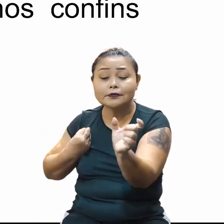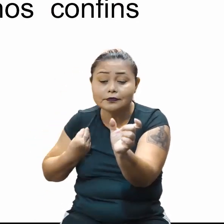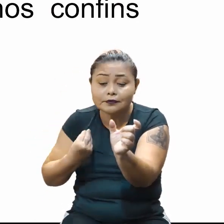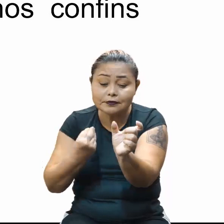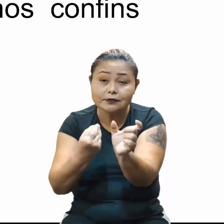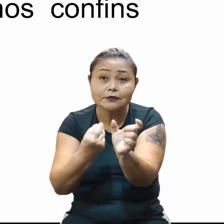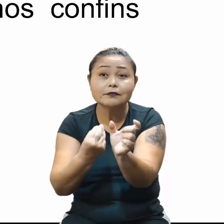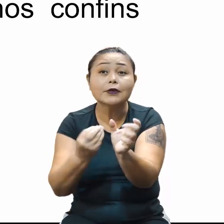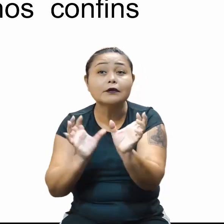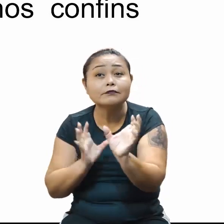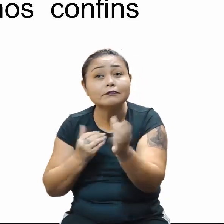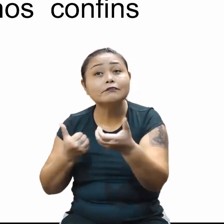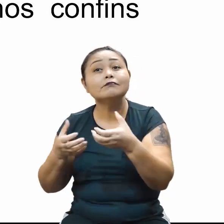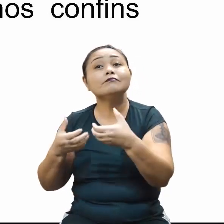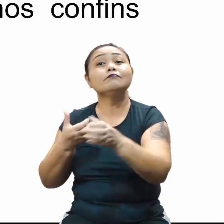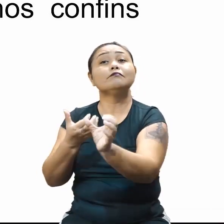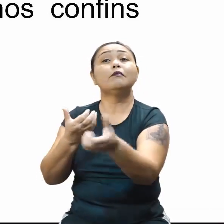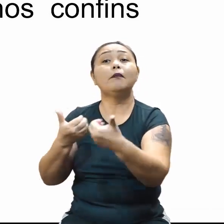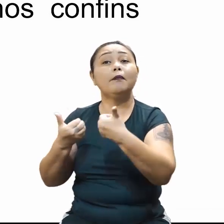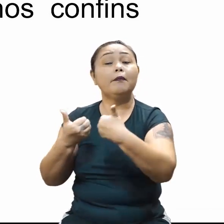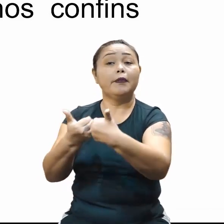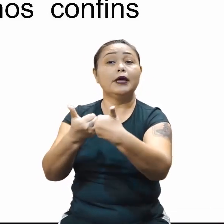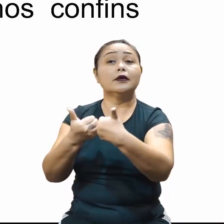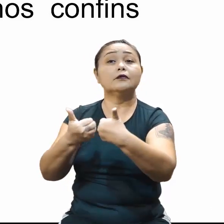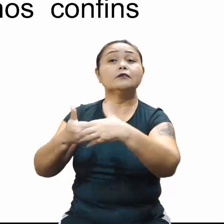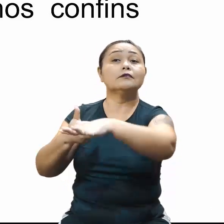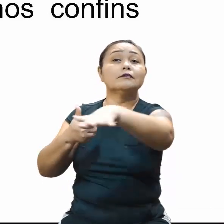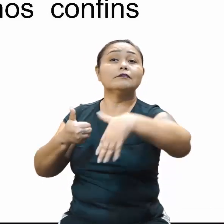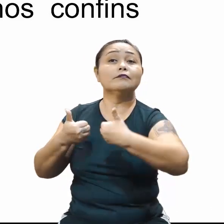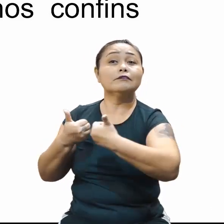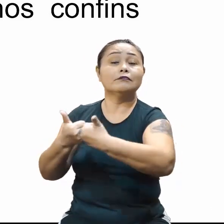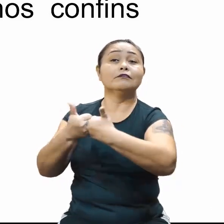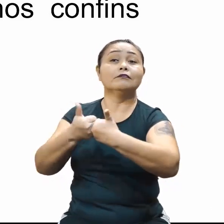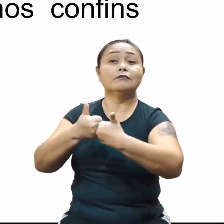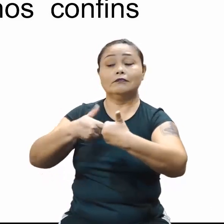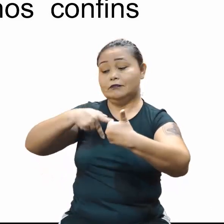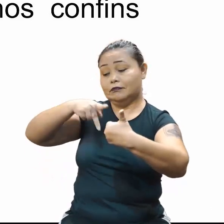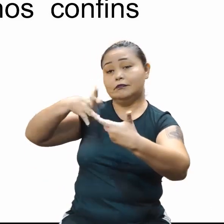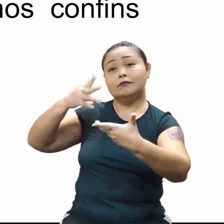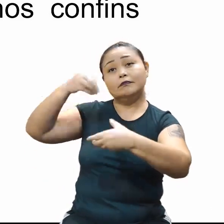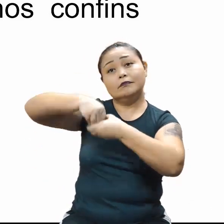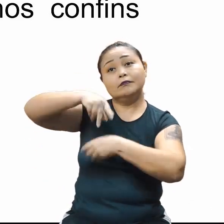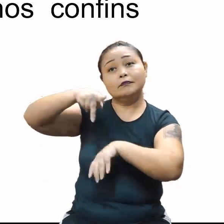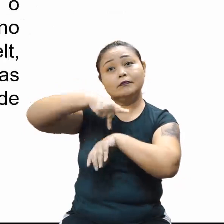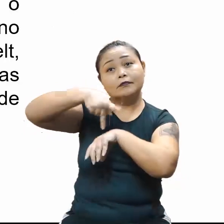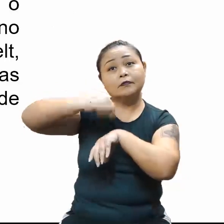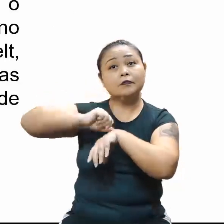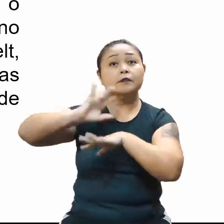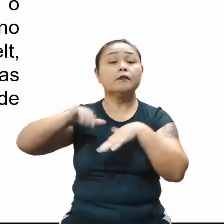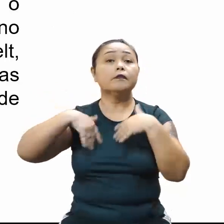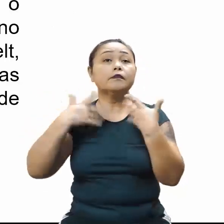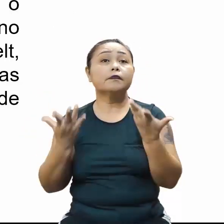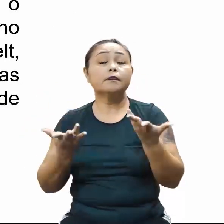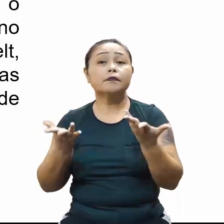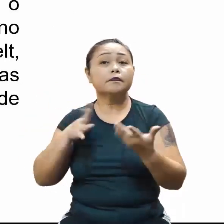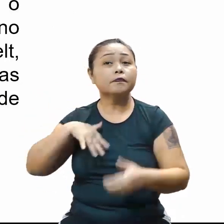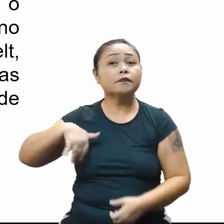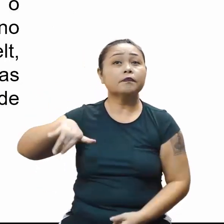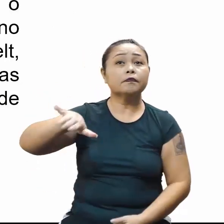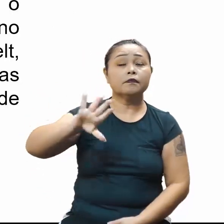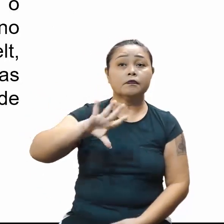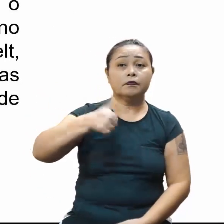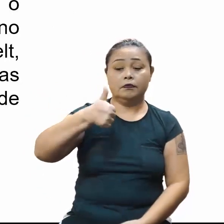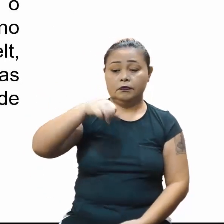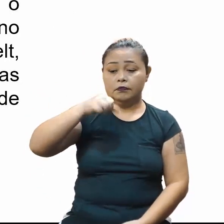isolamento do país, essa região. No meio dessa expedição aí,